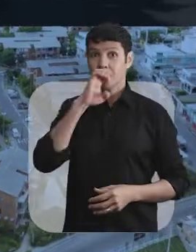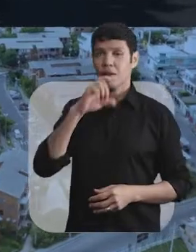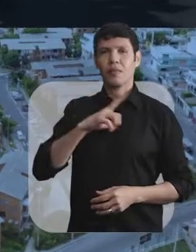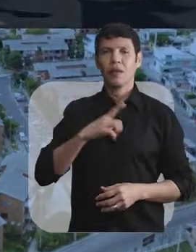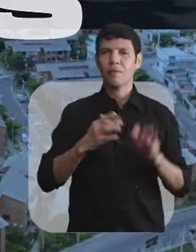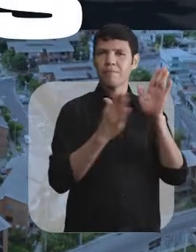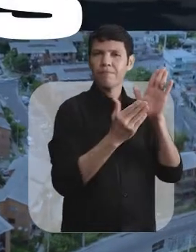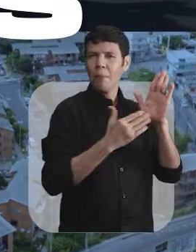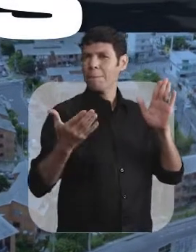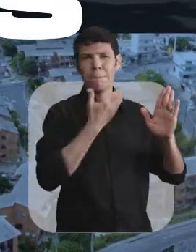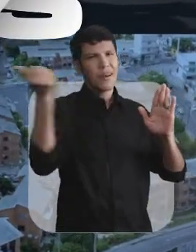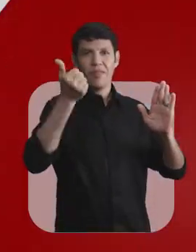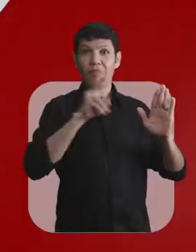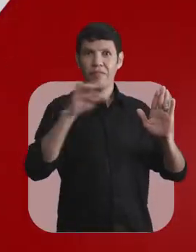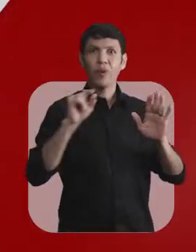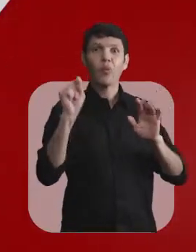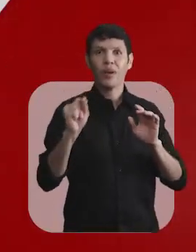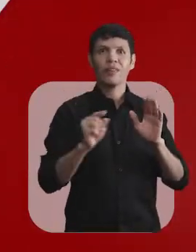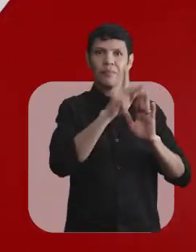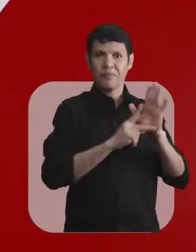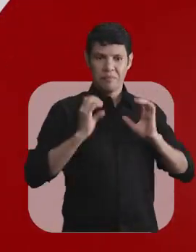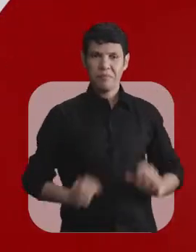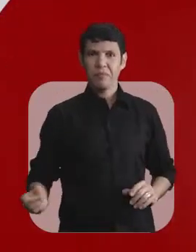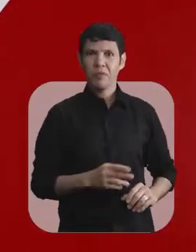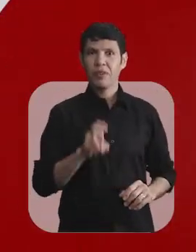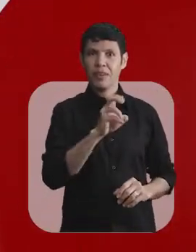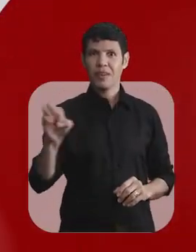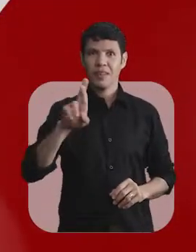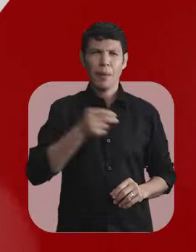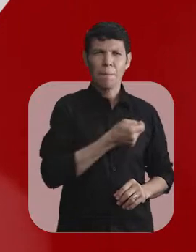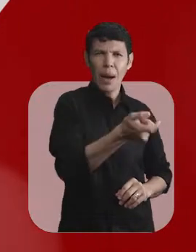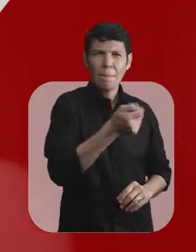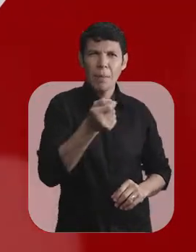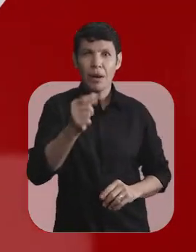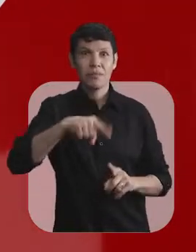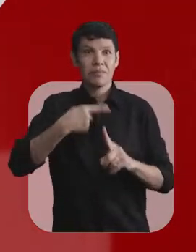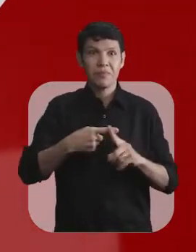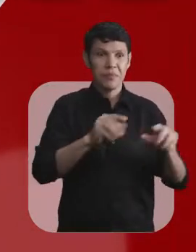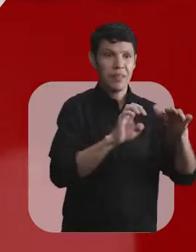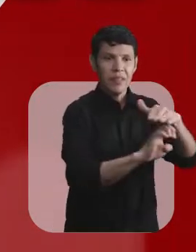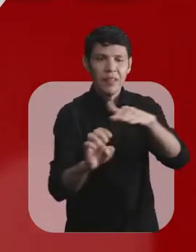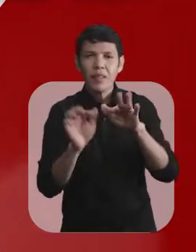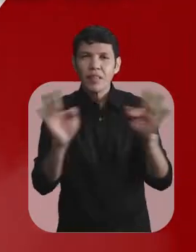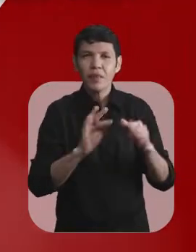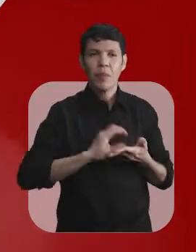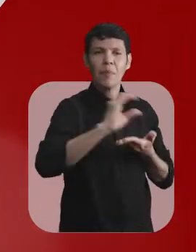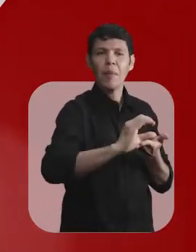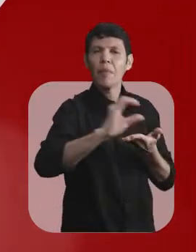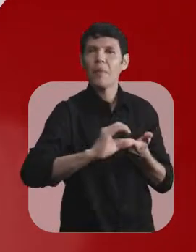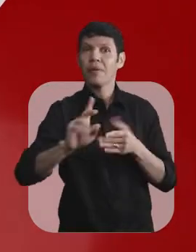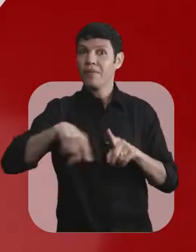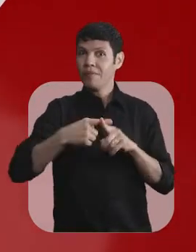Eduardo tem as melhores propostas. Ele vai lançar o novo Cidadão com auxílio de R$500. Vai financiar pequenos negócios e